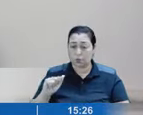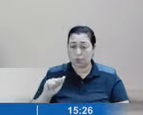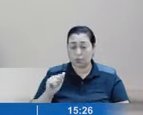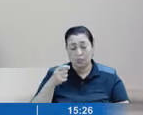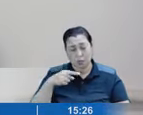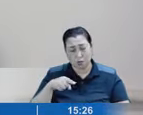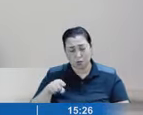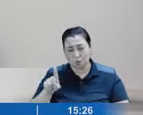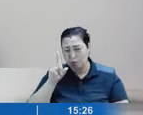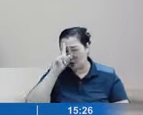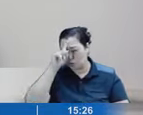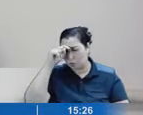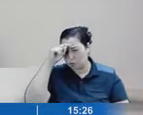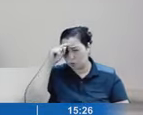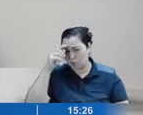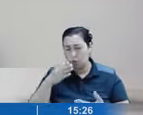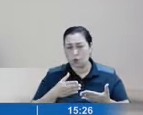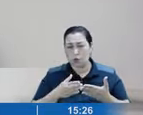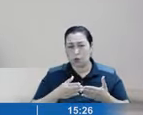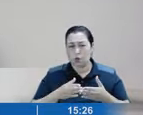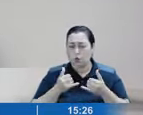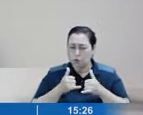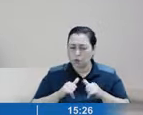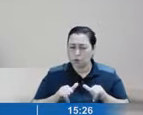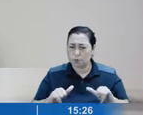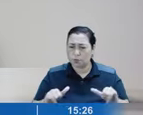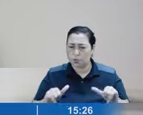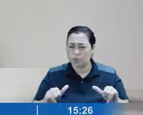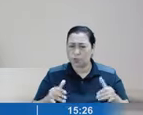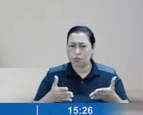saiu do hospital, foi no Extra ali, na